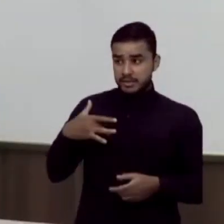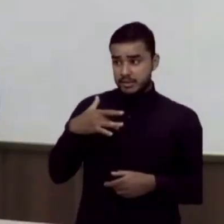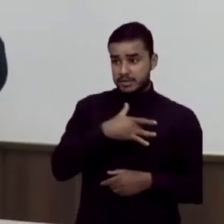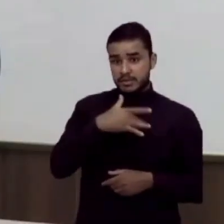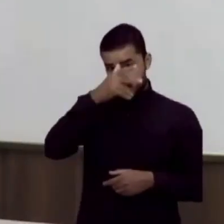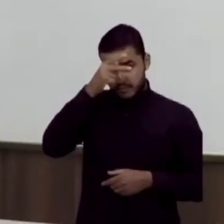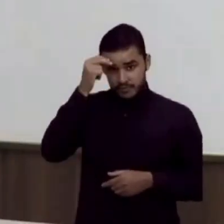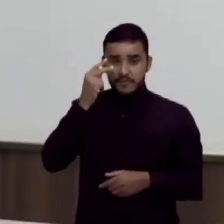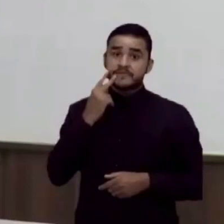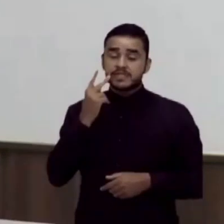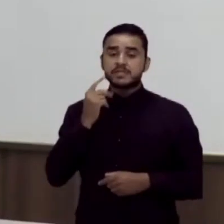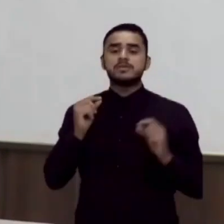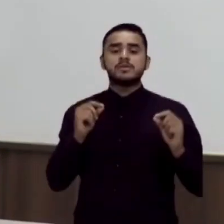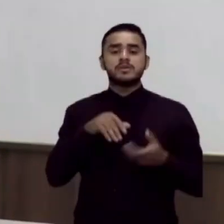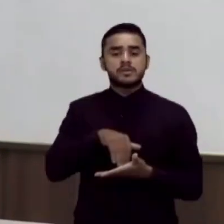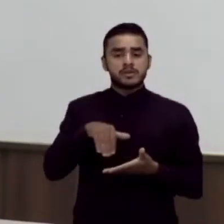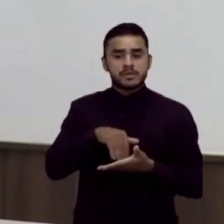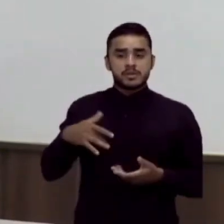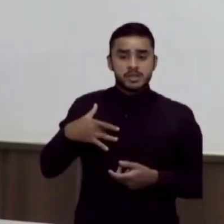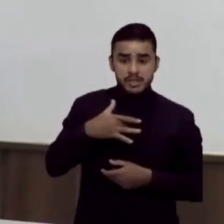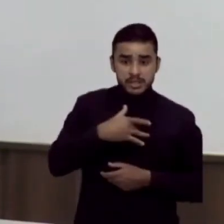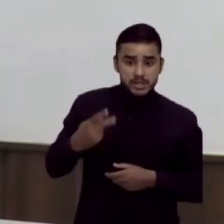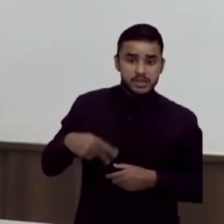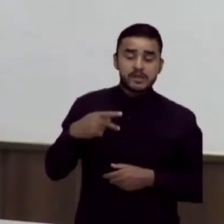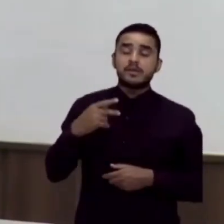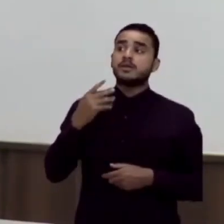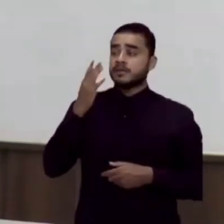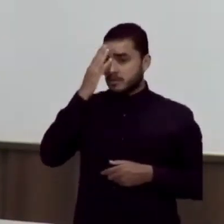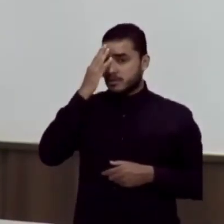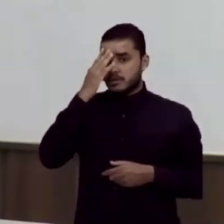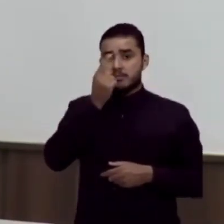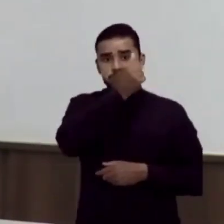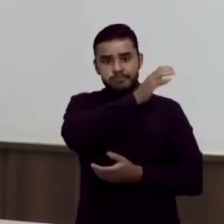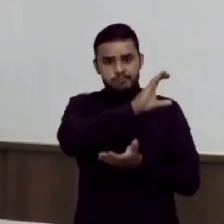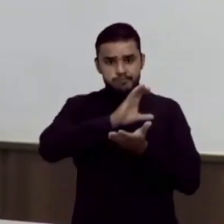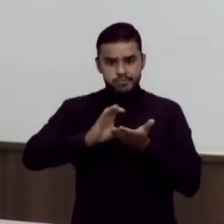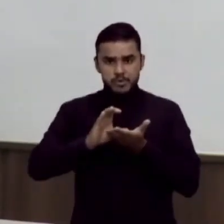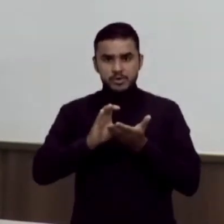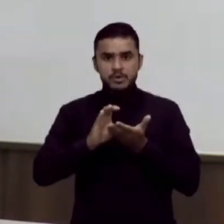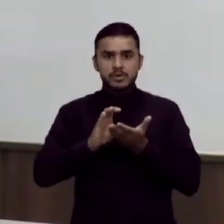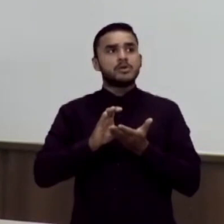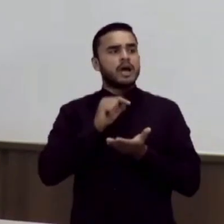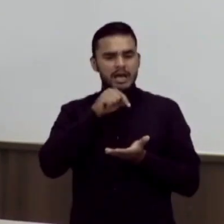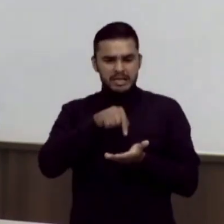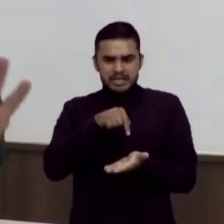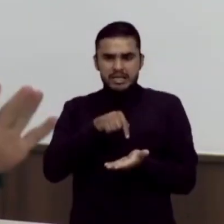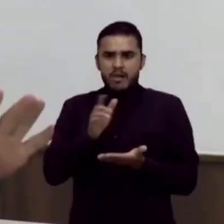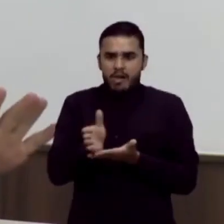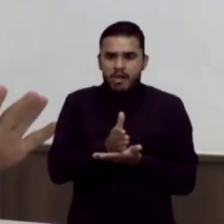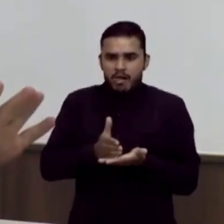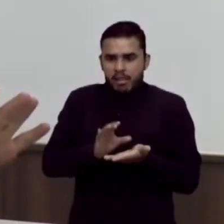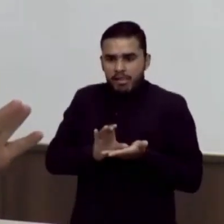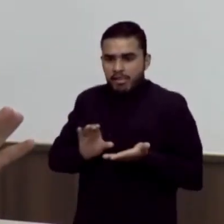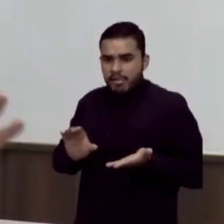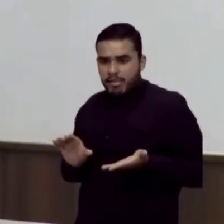função dela a função da secretaria municipal é apenas repassar o dinheiro que não está repassando e auditar